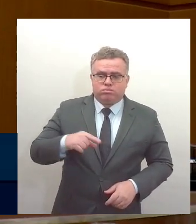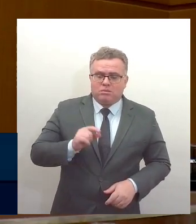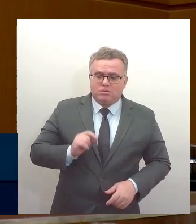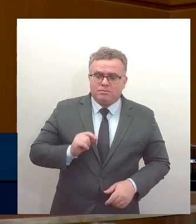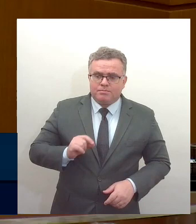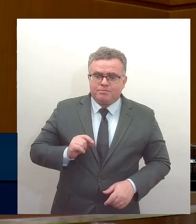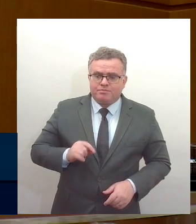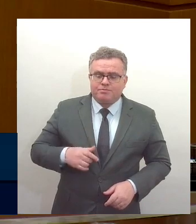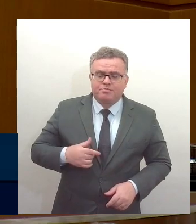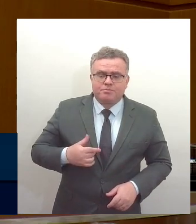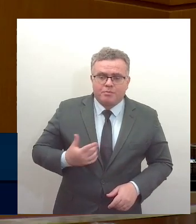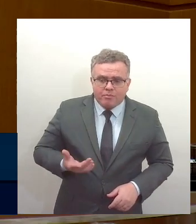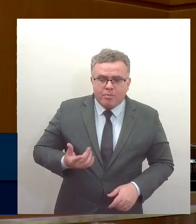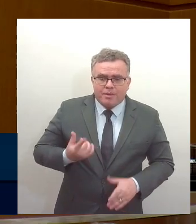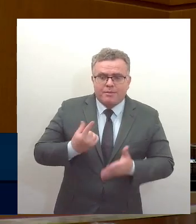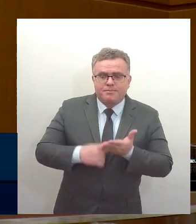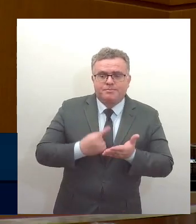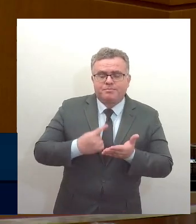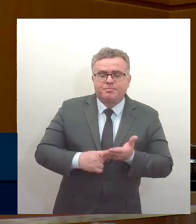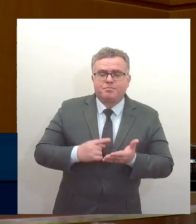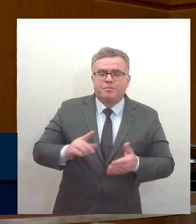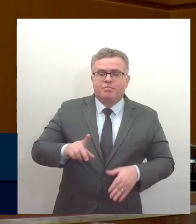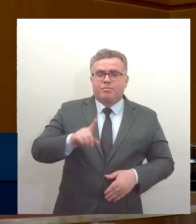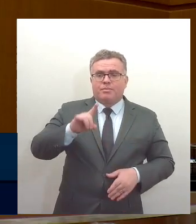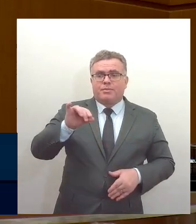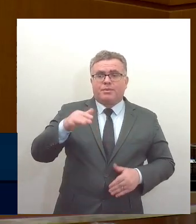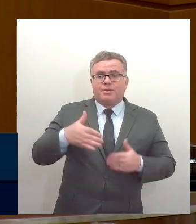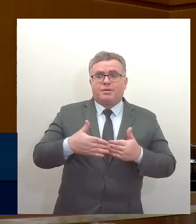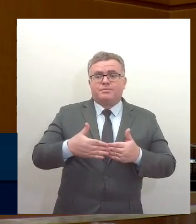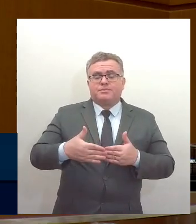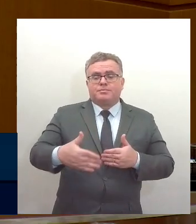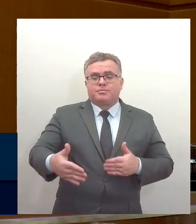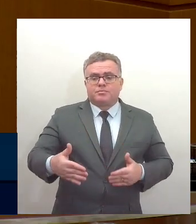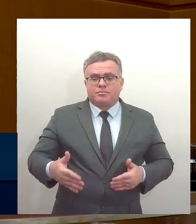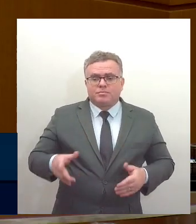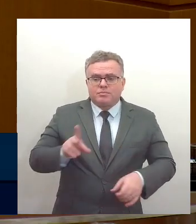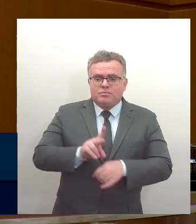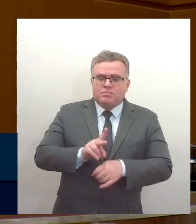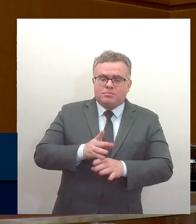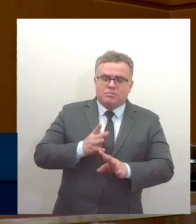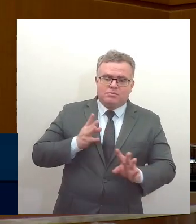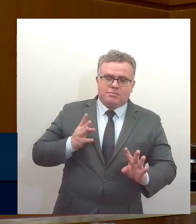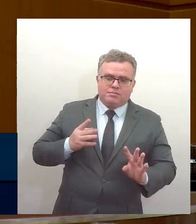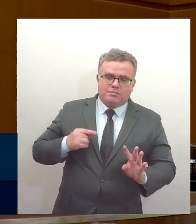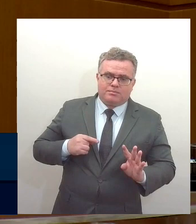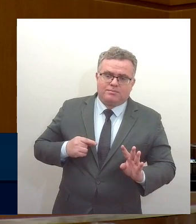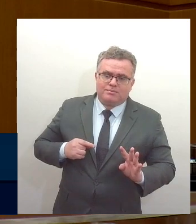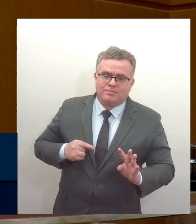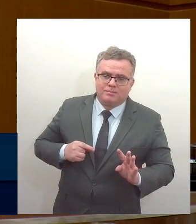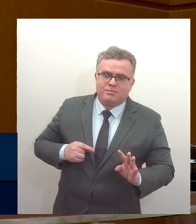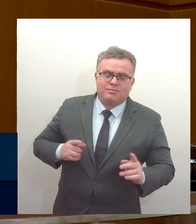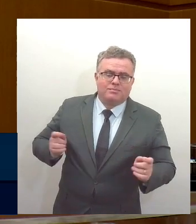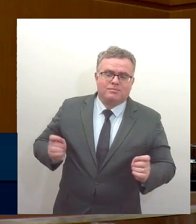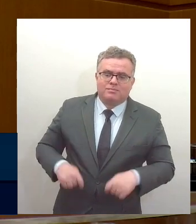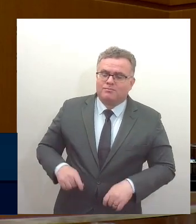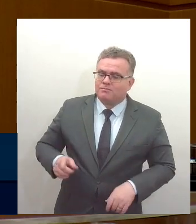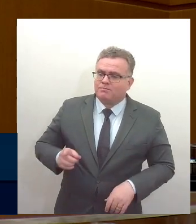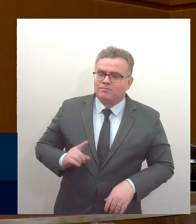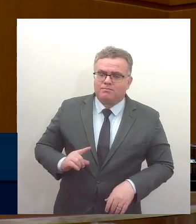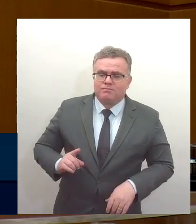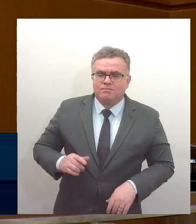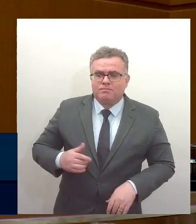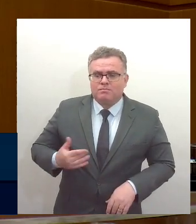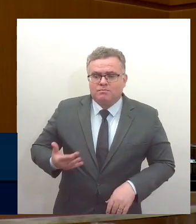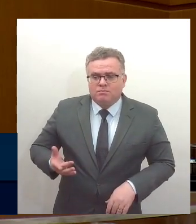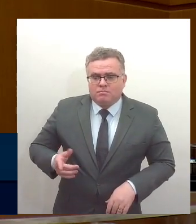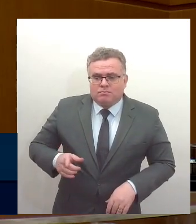sei quanto tempo ser atendido, que não tem, infelizmente não tem. E nós temos que tomar essa atitude, uma atitude